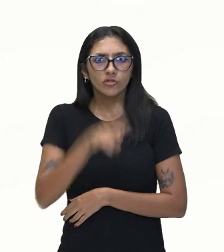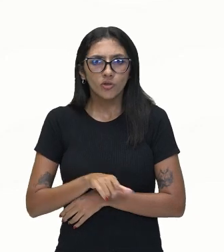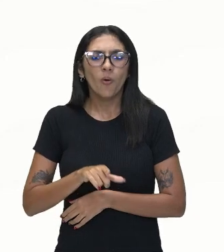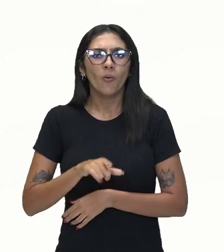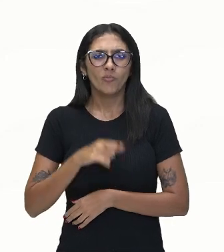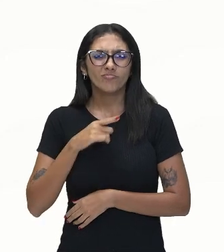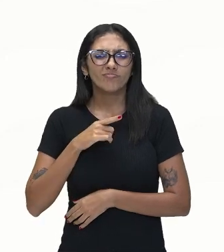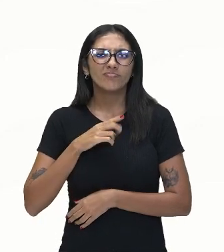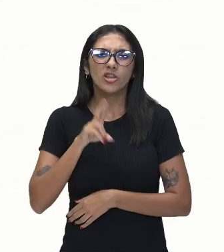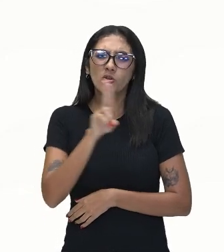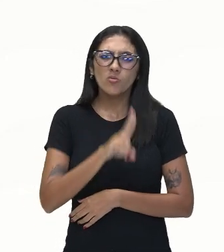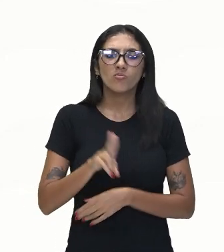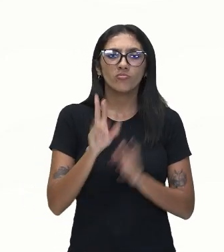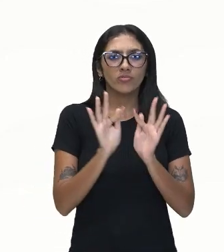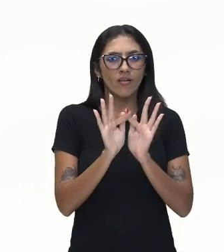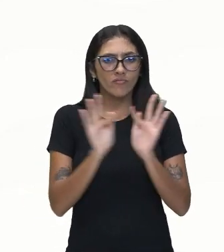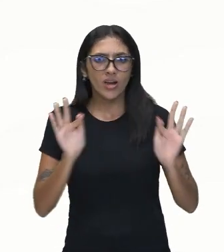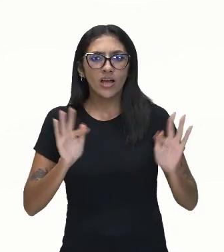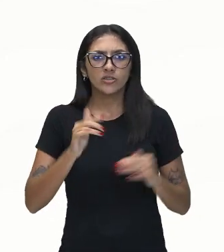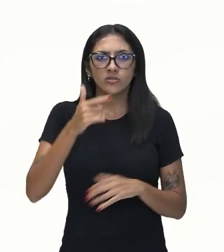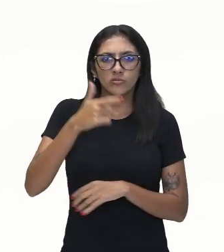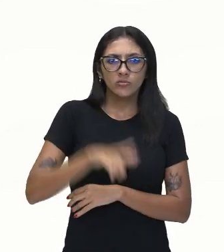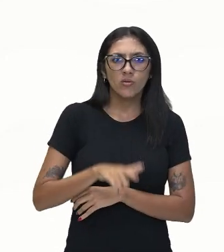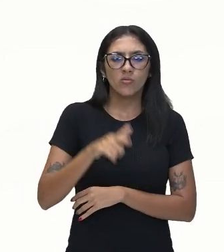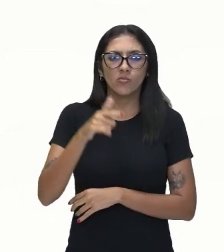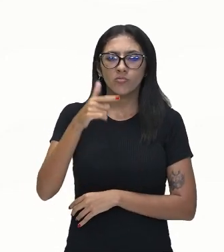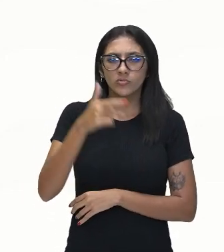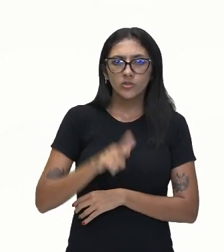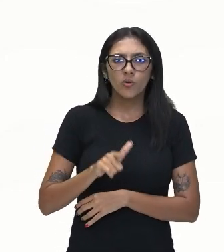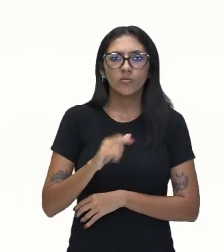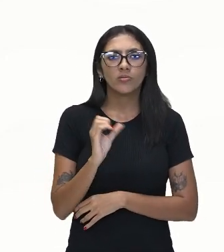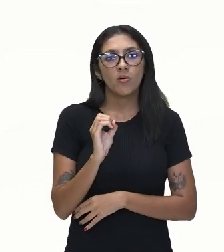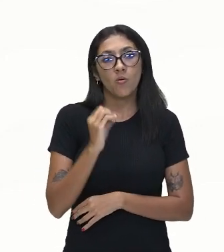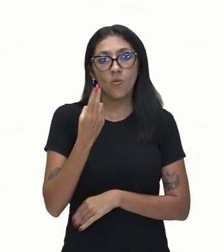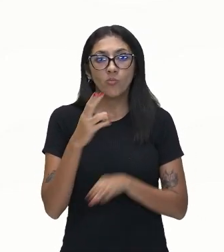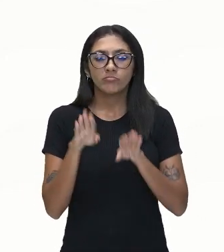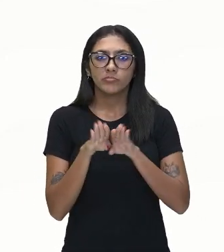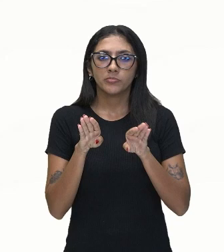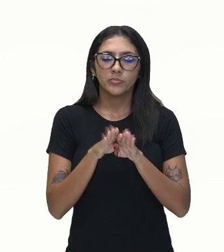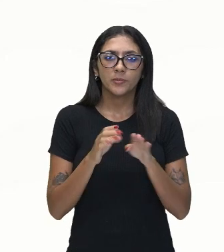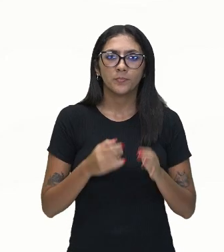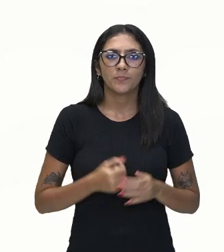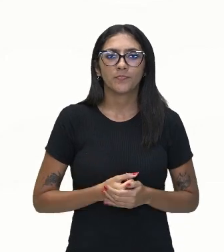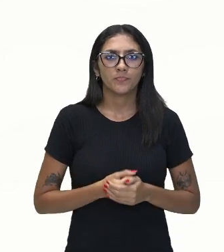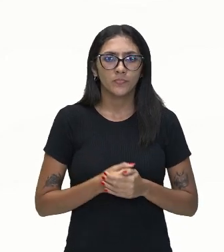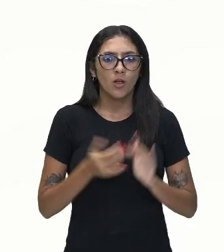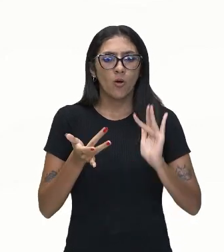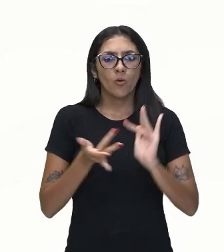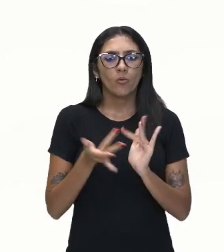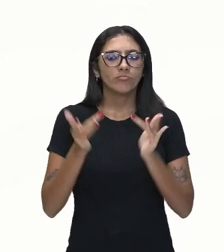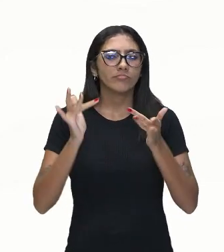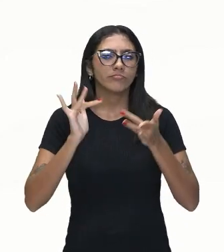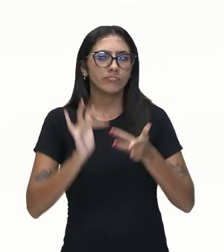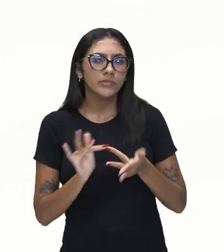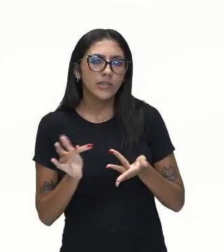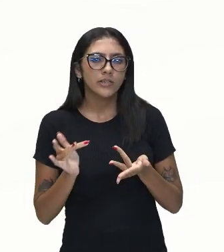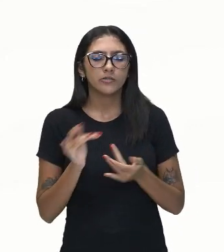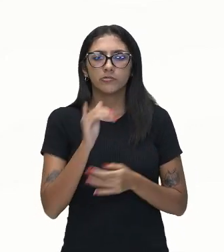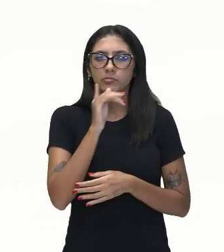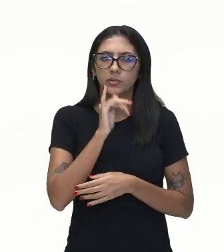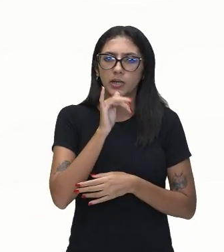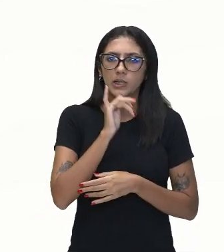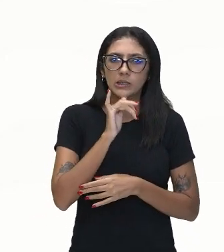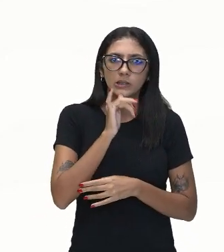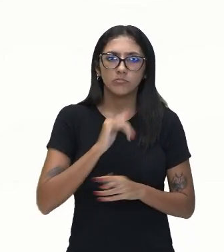que um vierem repetidas, ou se elas tiverem sentido de reciprocidade,